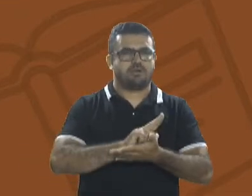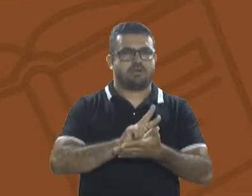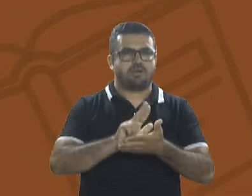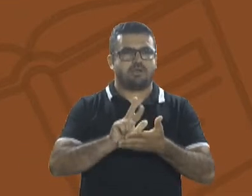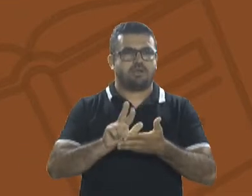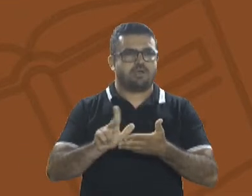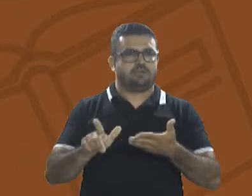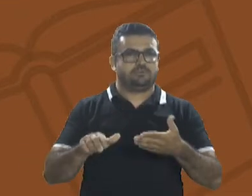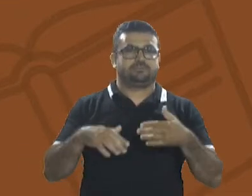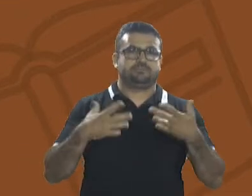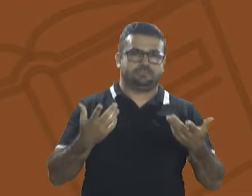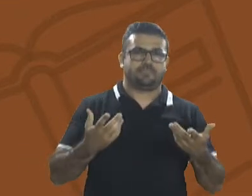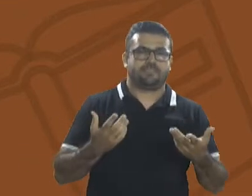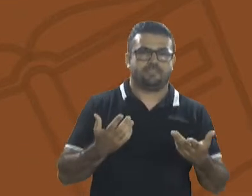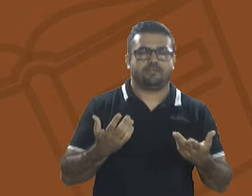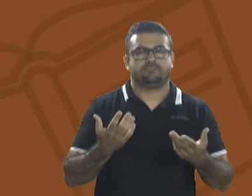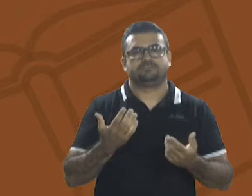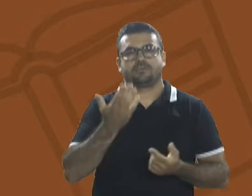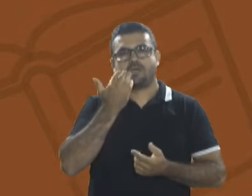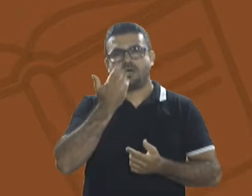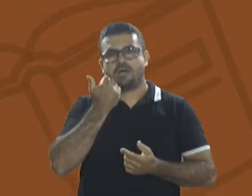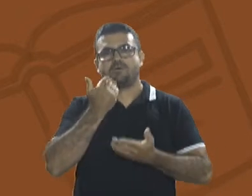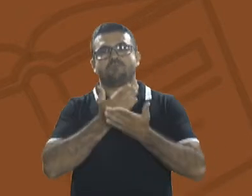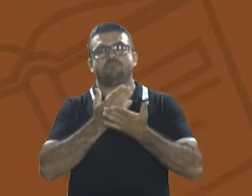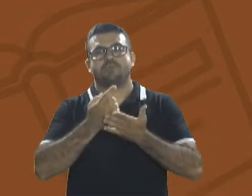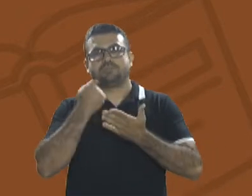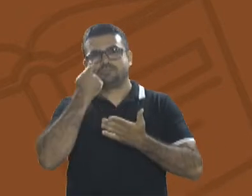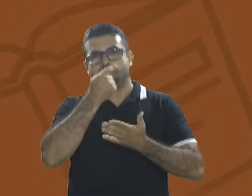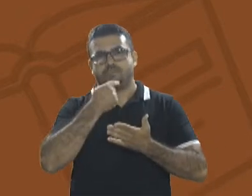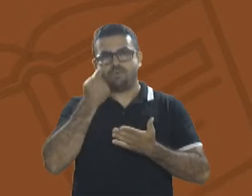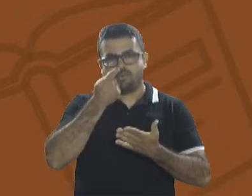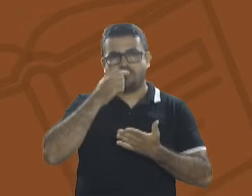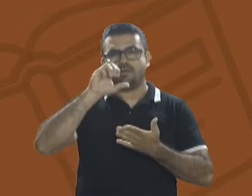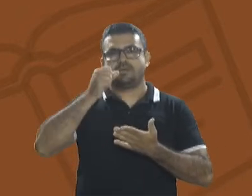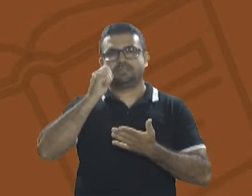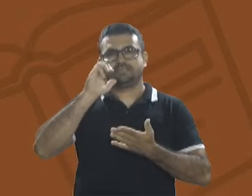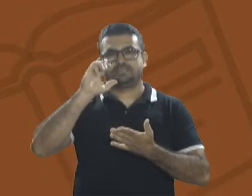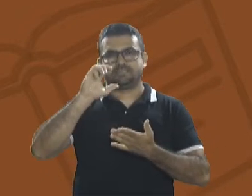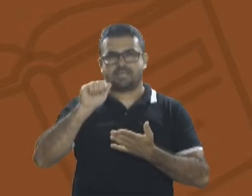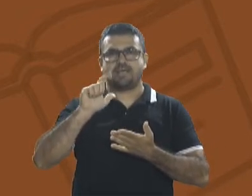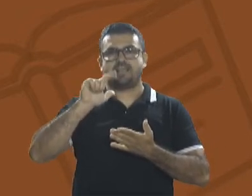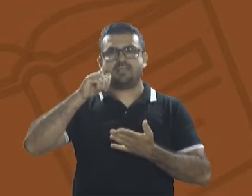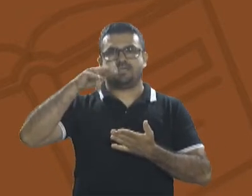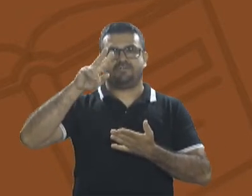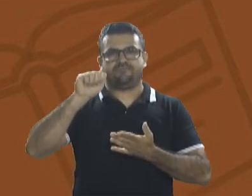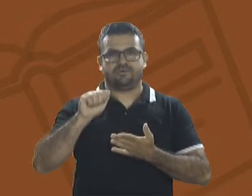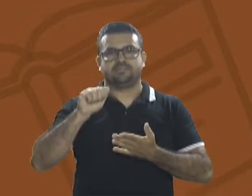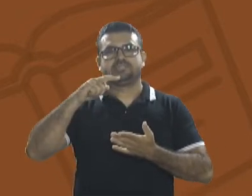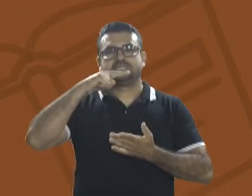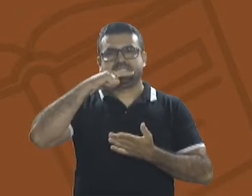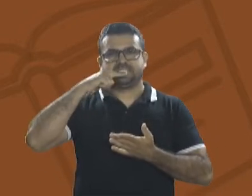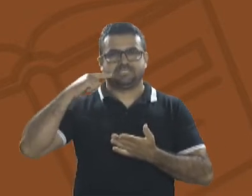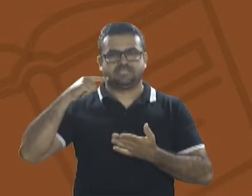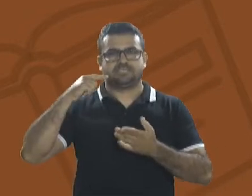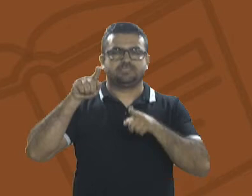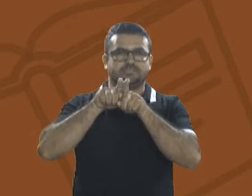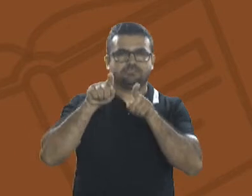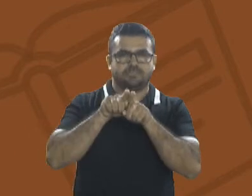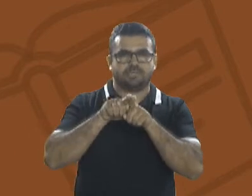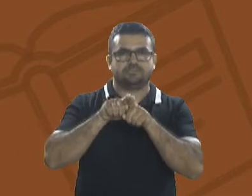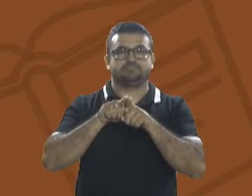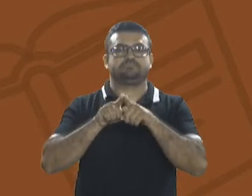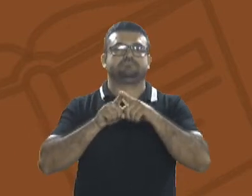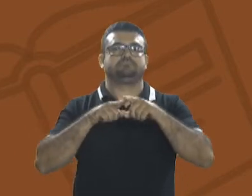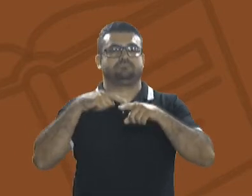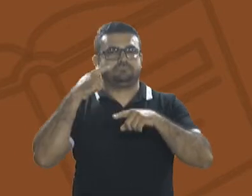vai se iniciar na boca, né, com a ação da saliva e dos dentes. Vamos ver como é que se processa essa digestão.